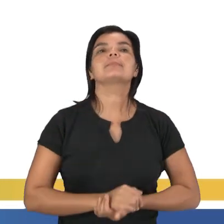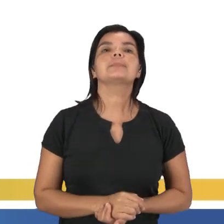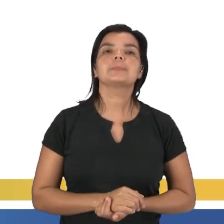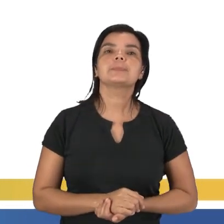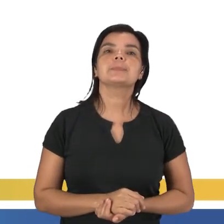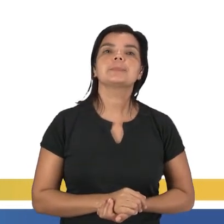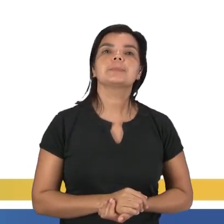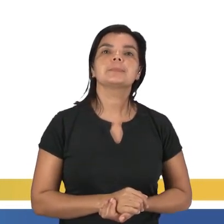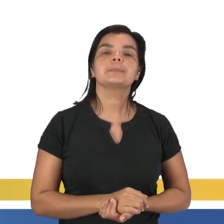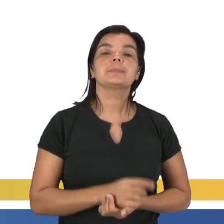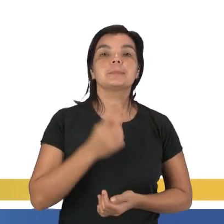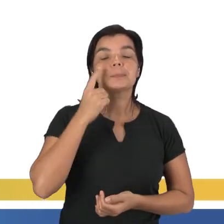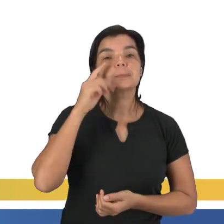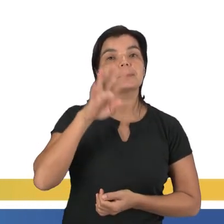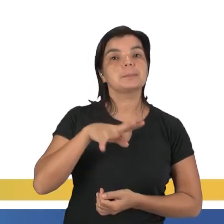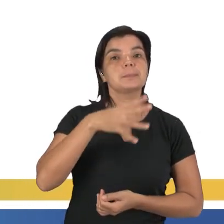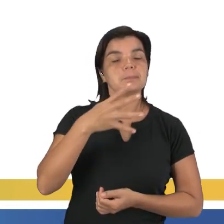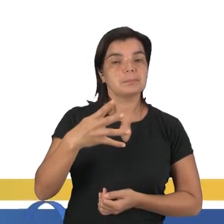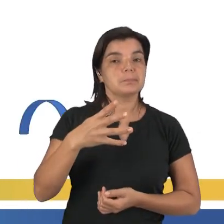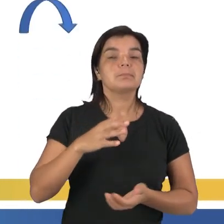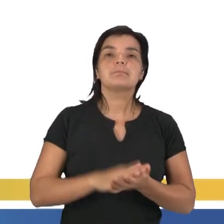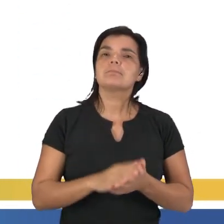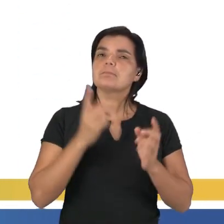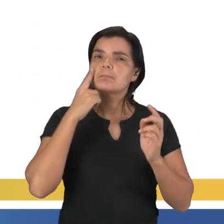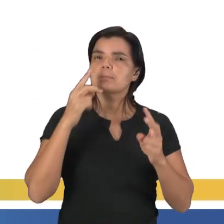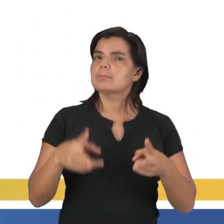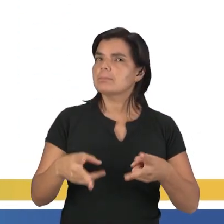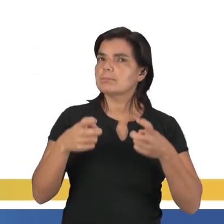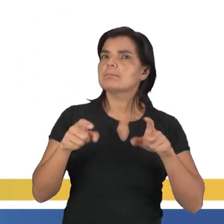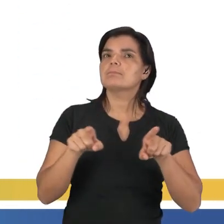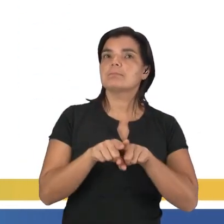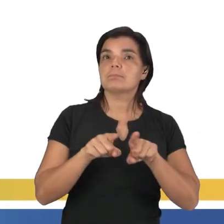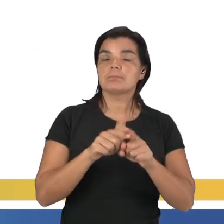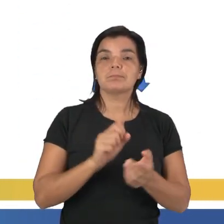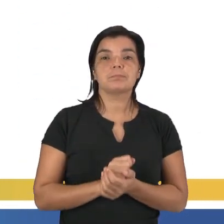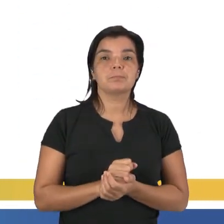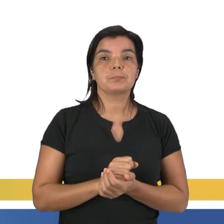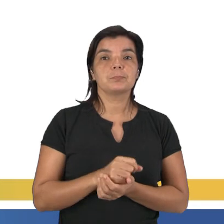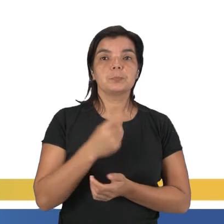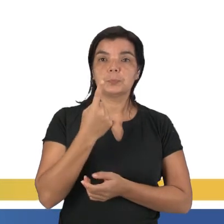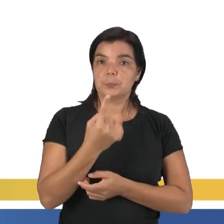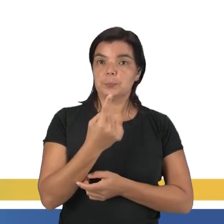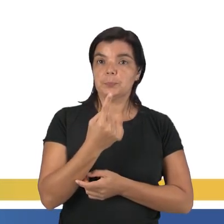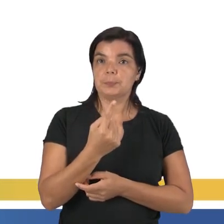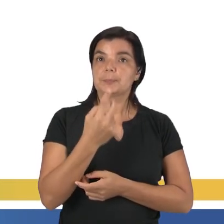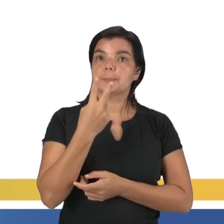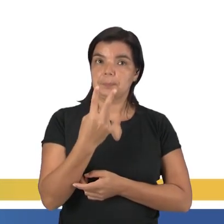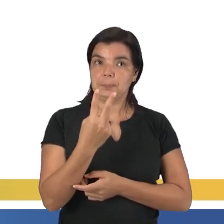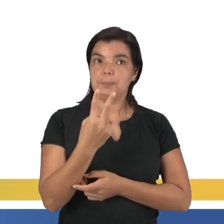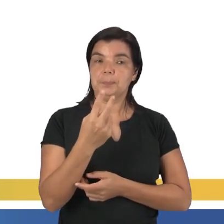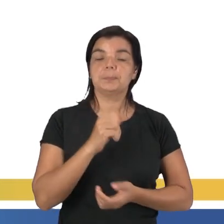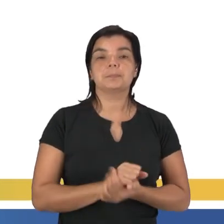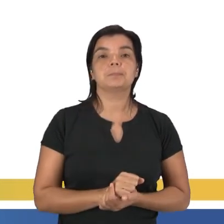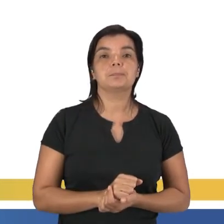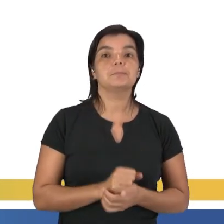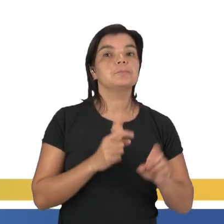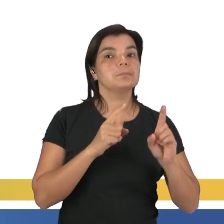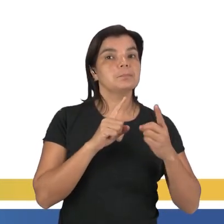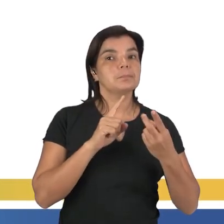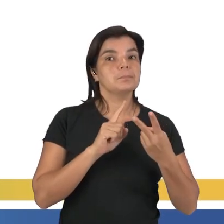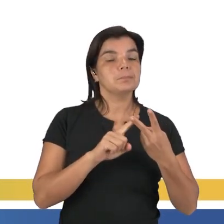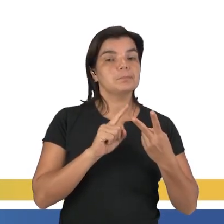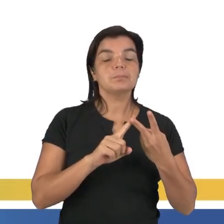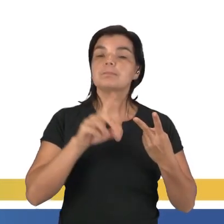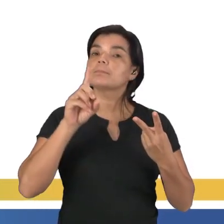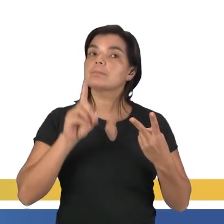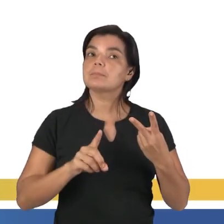centilitros? Colocando a tabela, é bem visível que nós vamos ter que pular 1, 2 casas. Ou seja, 2